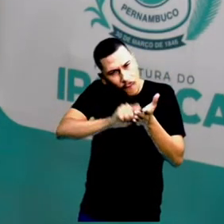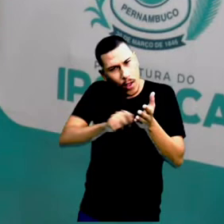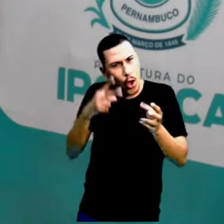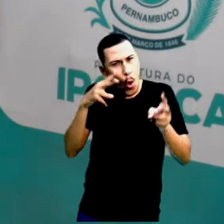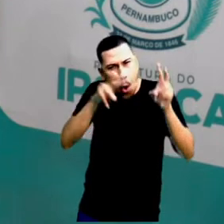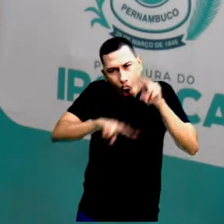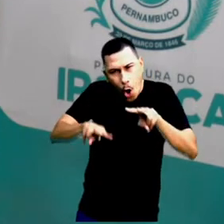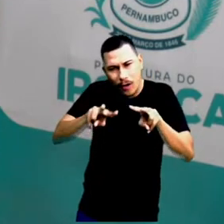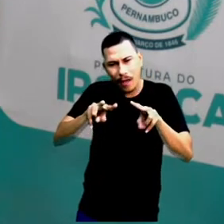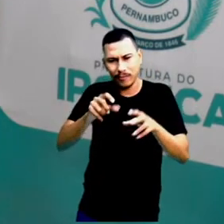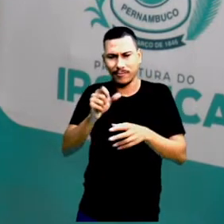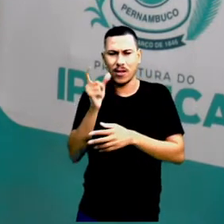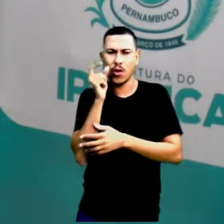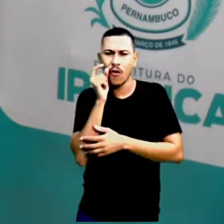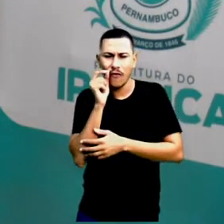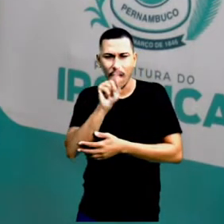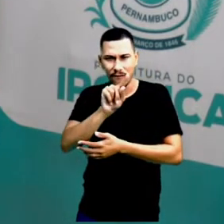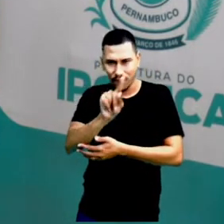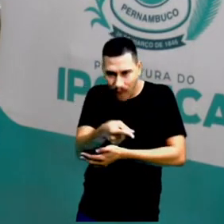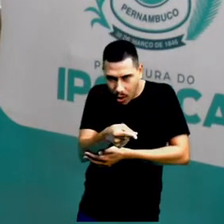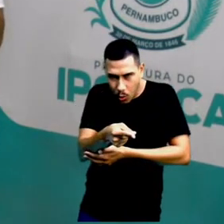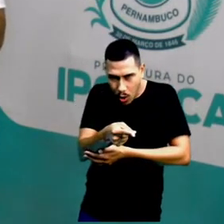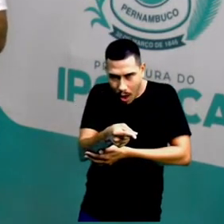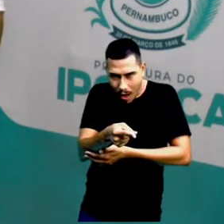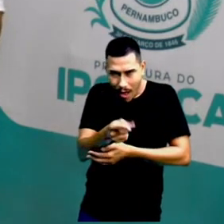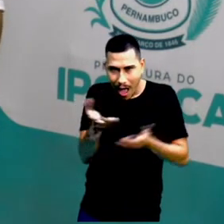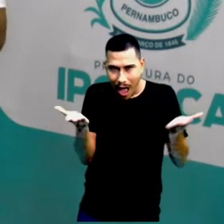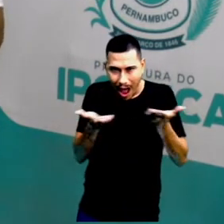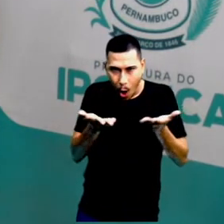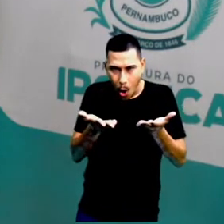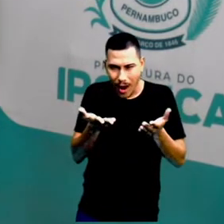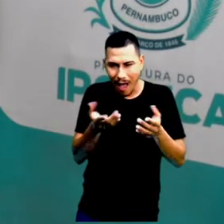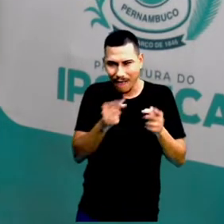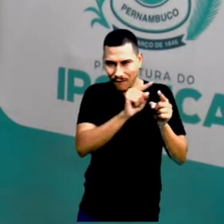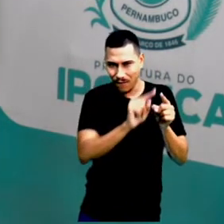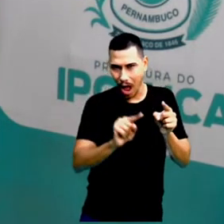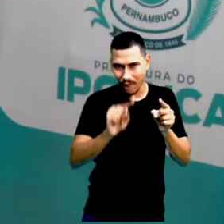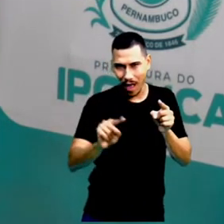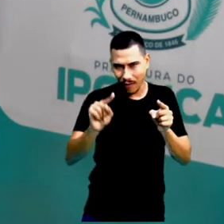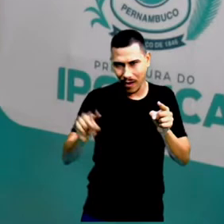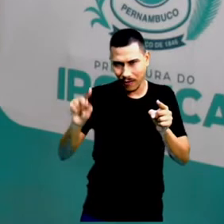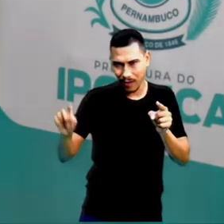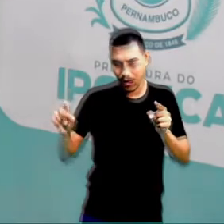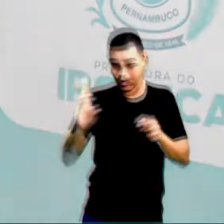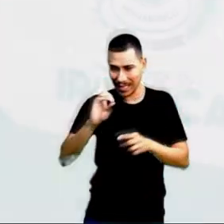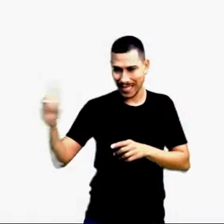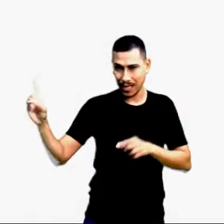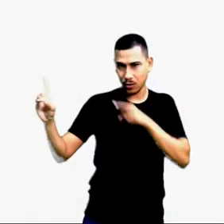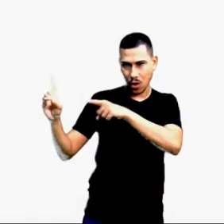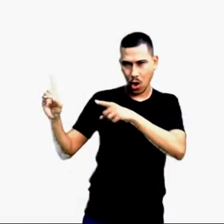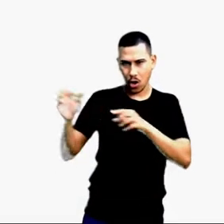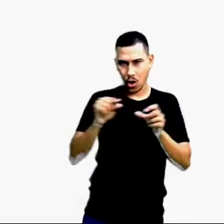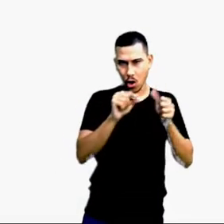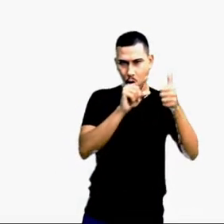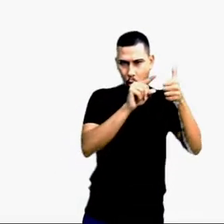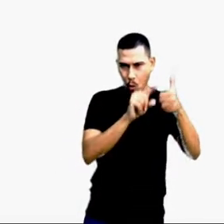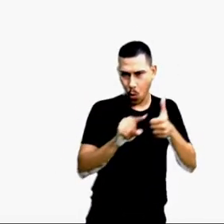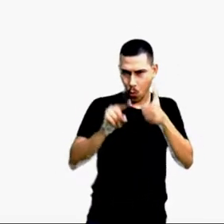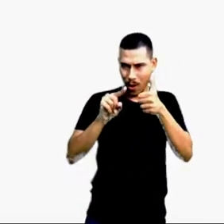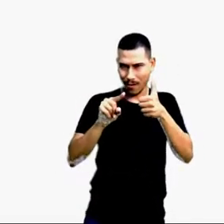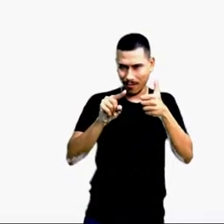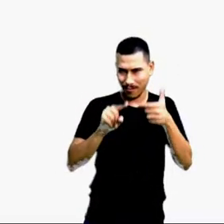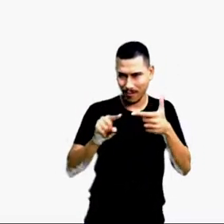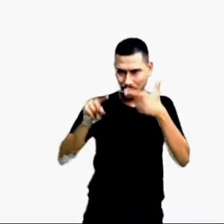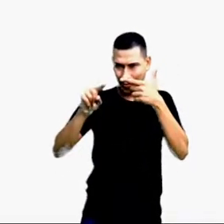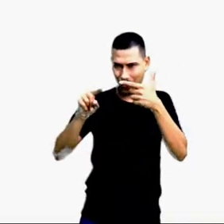da vírgula e, neste caso, você vai caminhar agora para o lado direito. Então, acompanhe comigo. Uma,